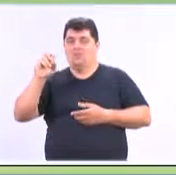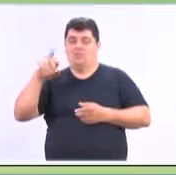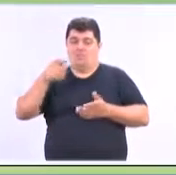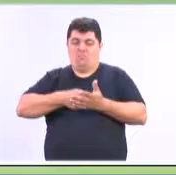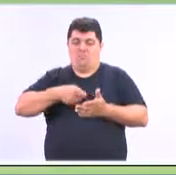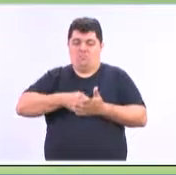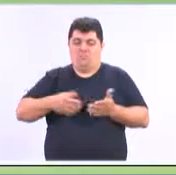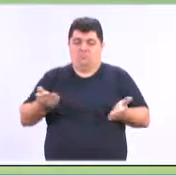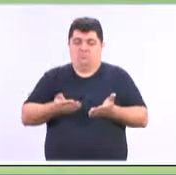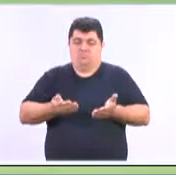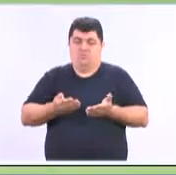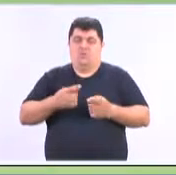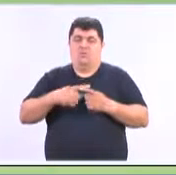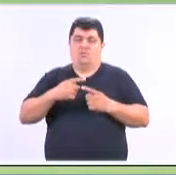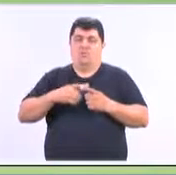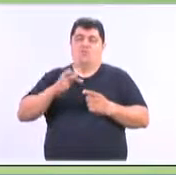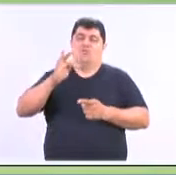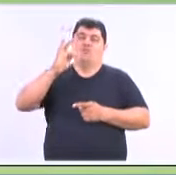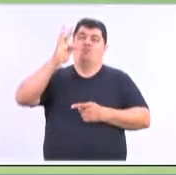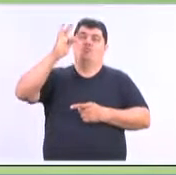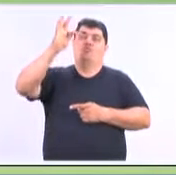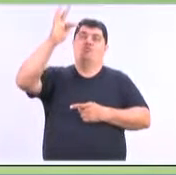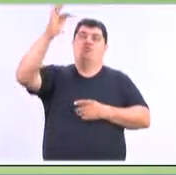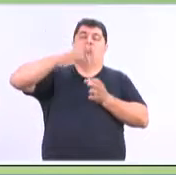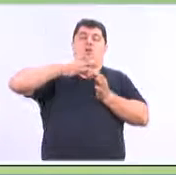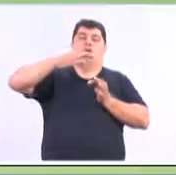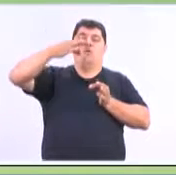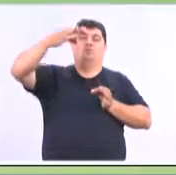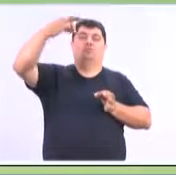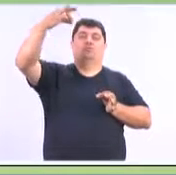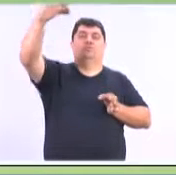né? Que vai demandar de